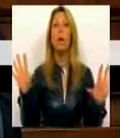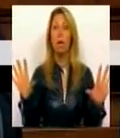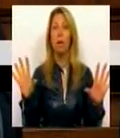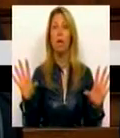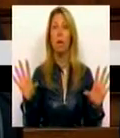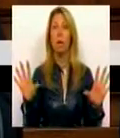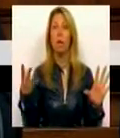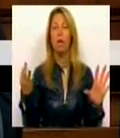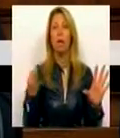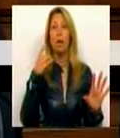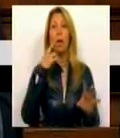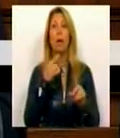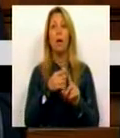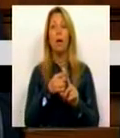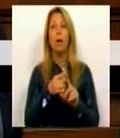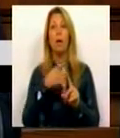de entender que